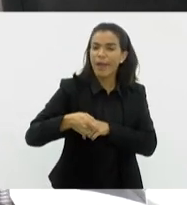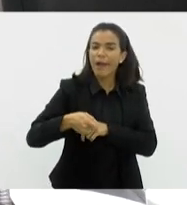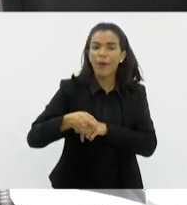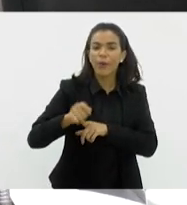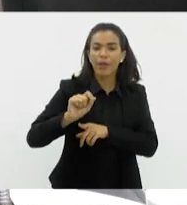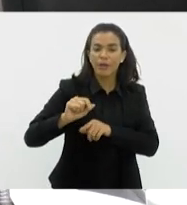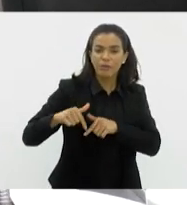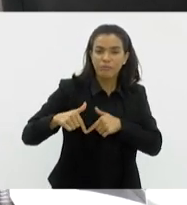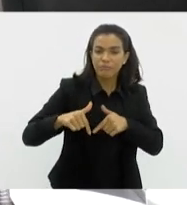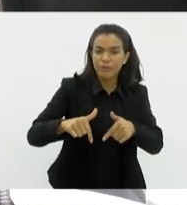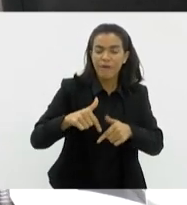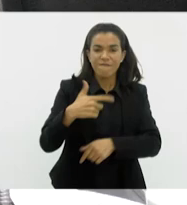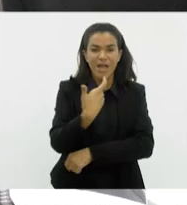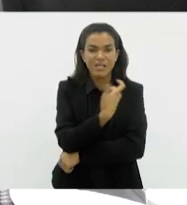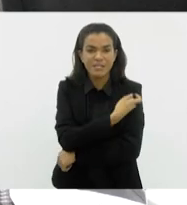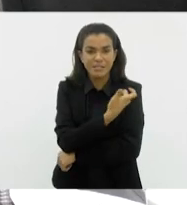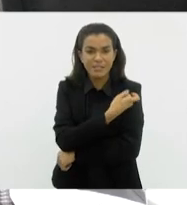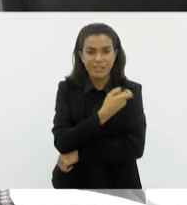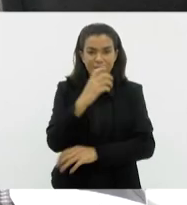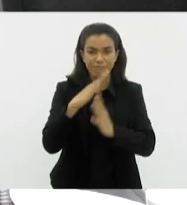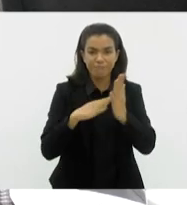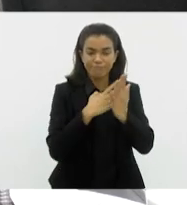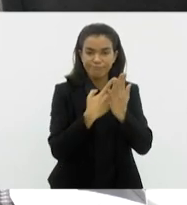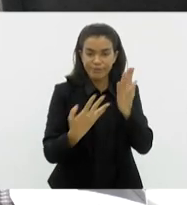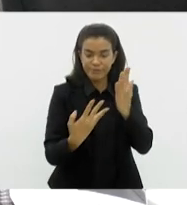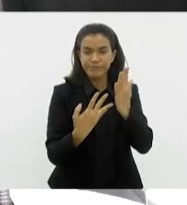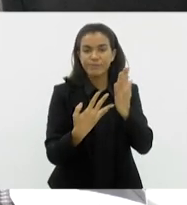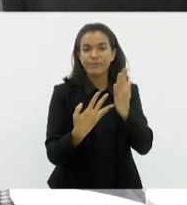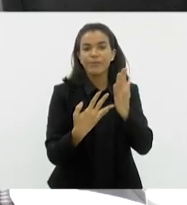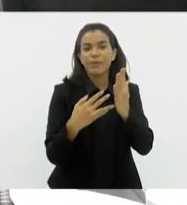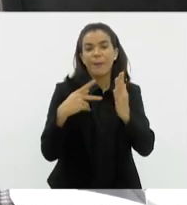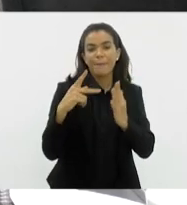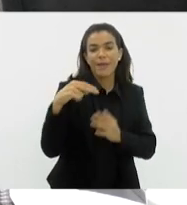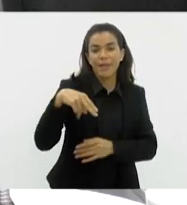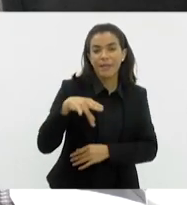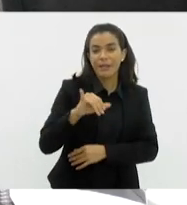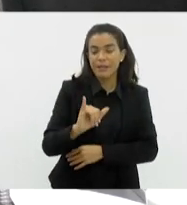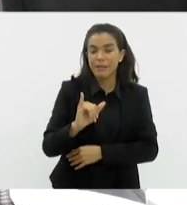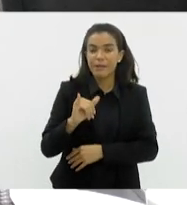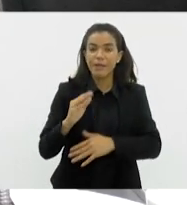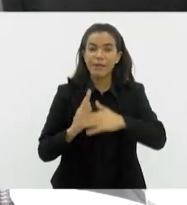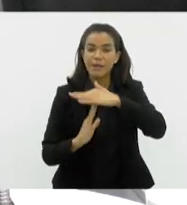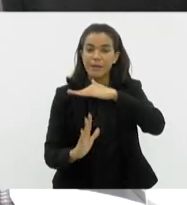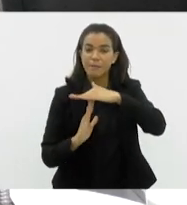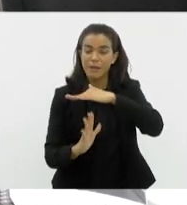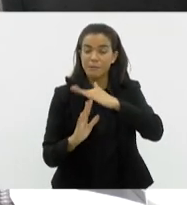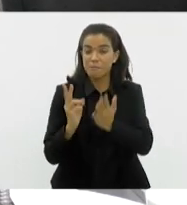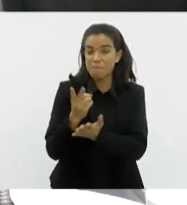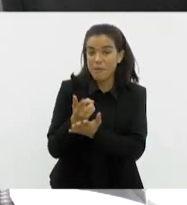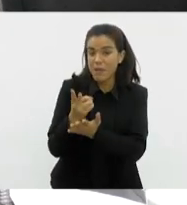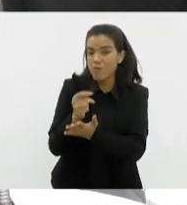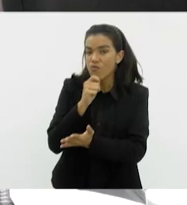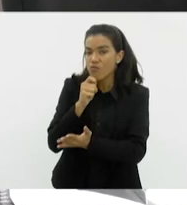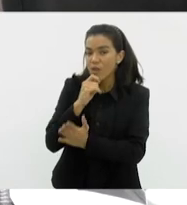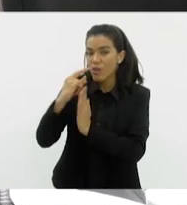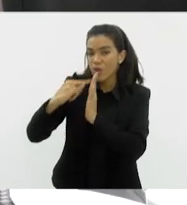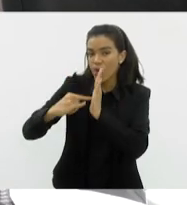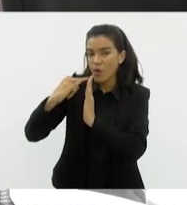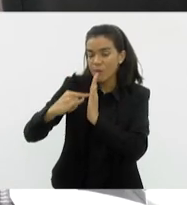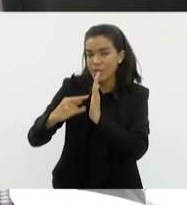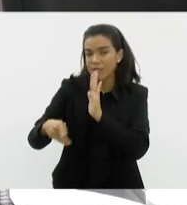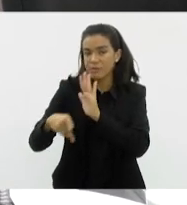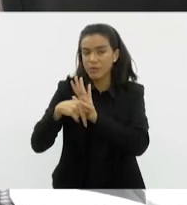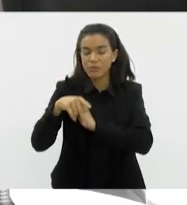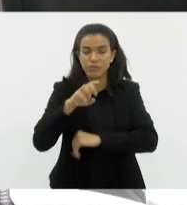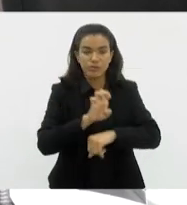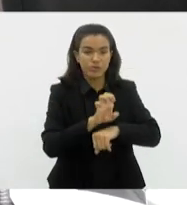de toda e qualquer vacina constante no Plano Nacional de Imunização aos imigrantes, mesmo que estejam sem documentação legal no Estado do Rio de